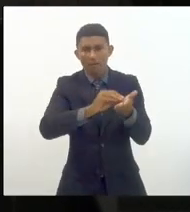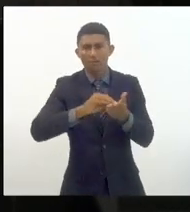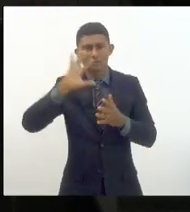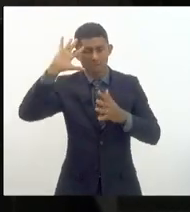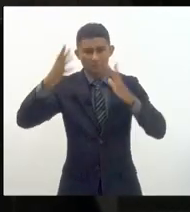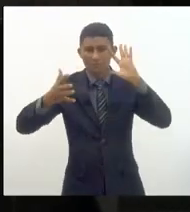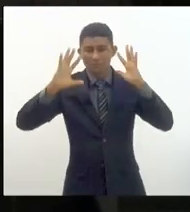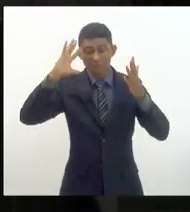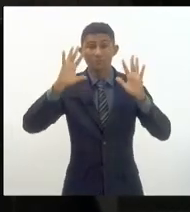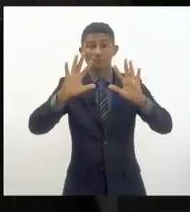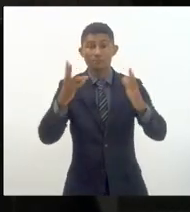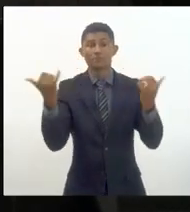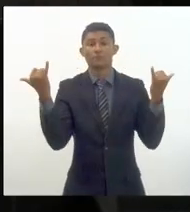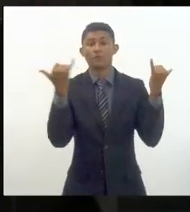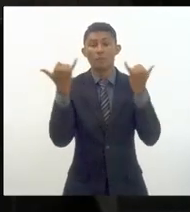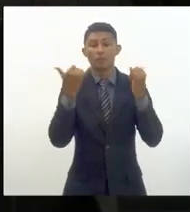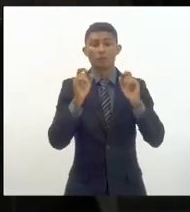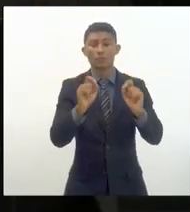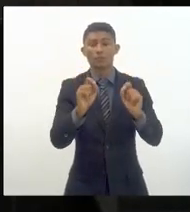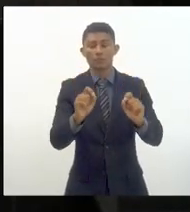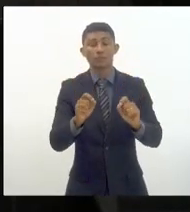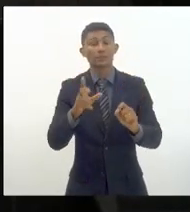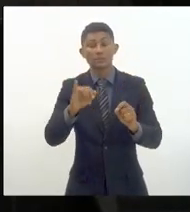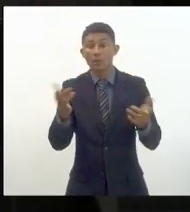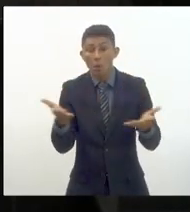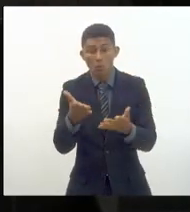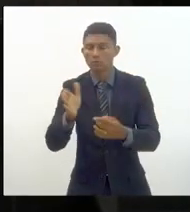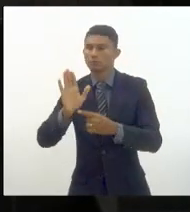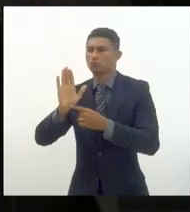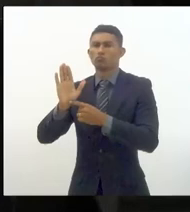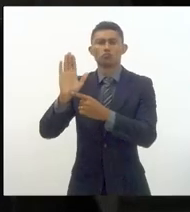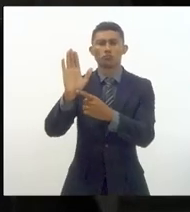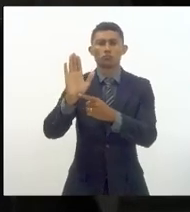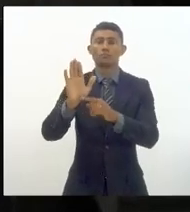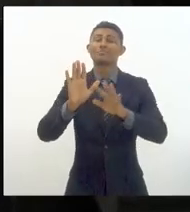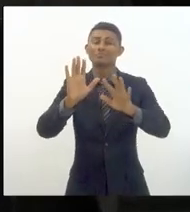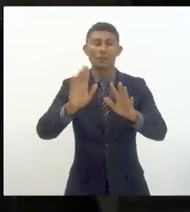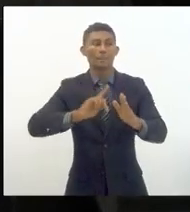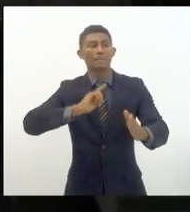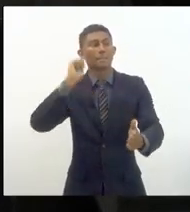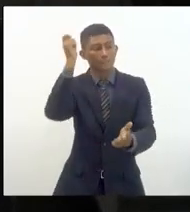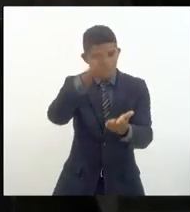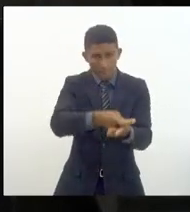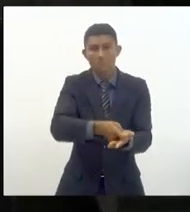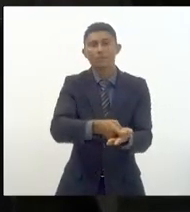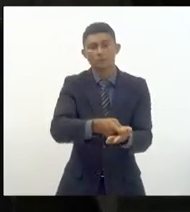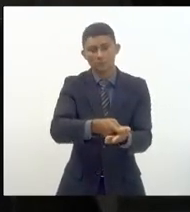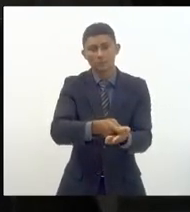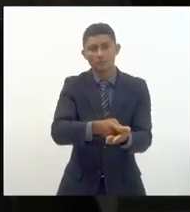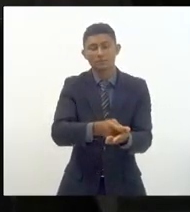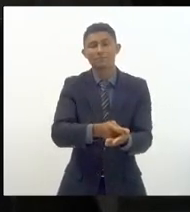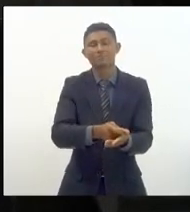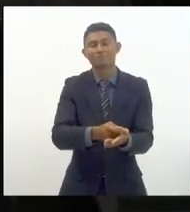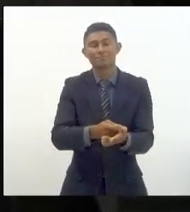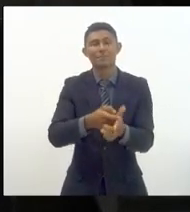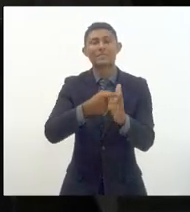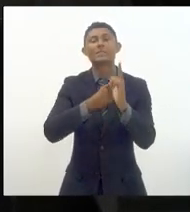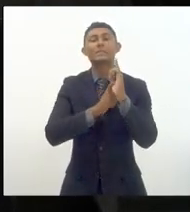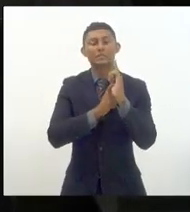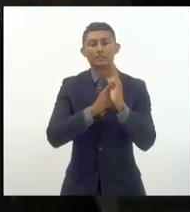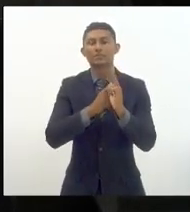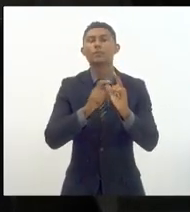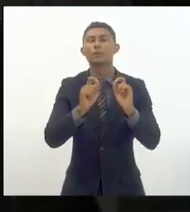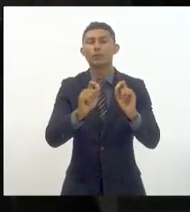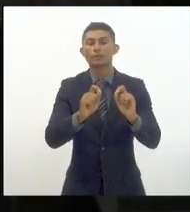mas a informação que eu tive é que mesmo que fosse publicado o pagamento efetivos efeitos financeiros dependeriam